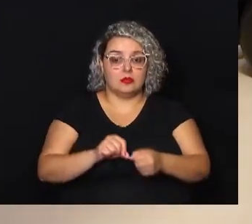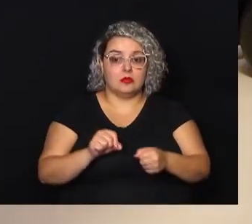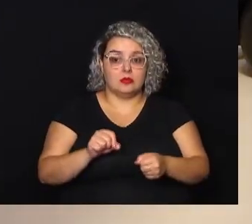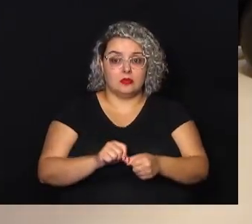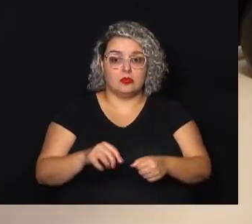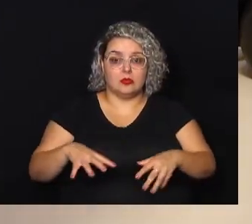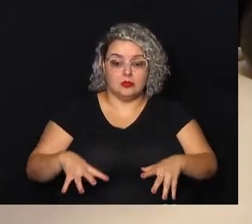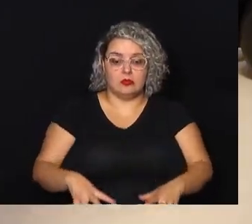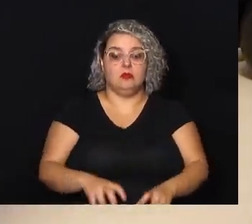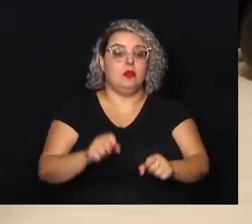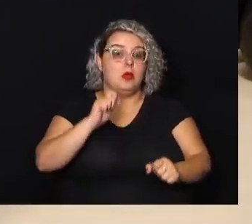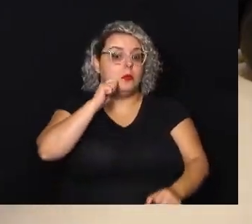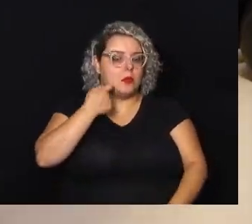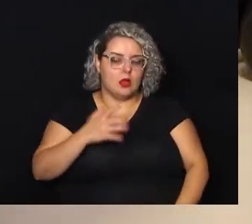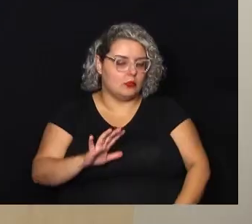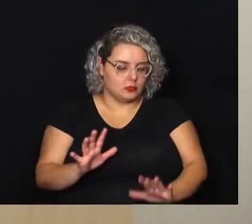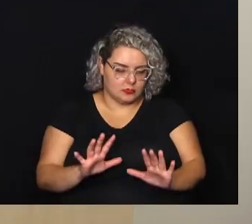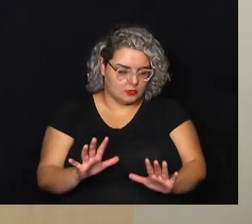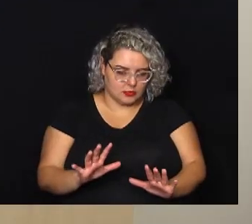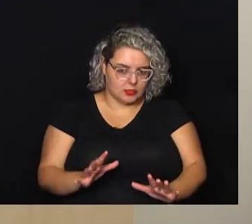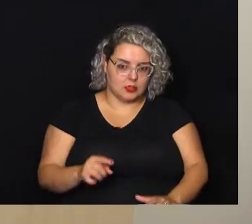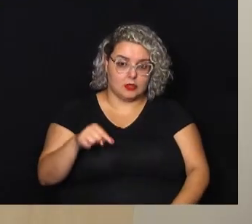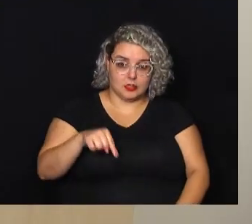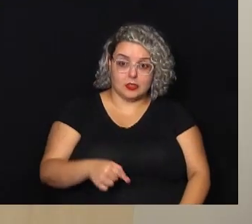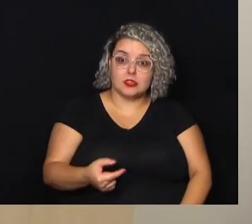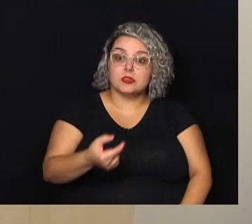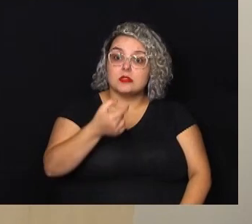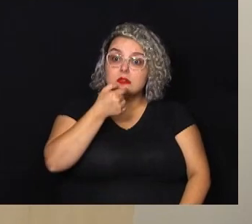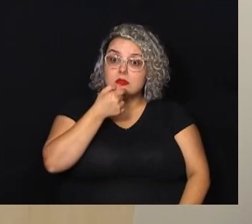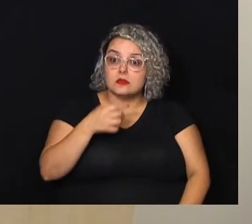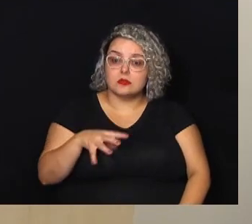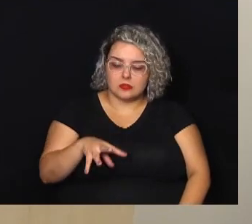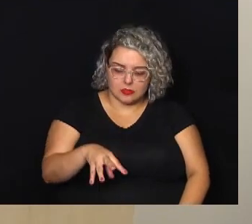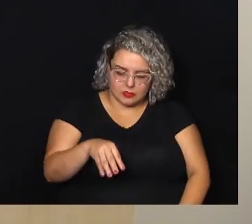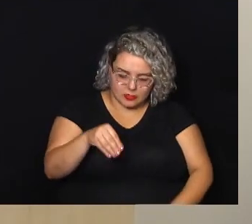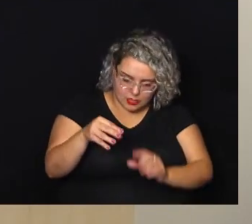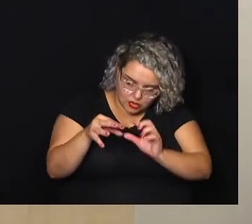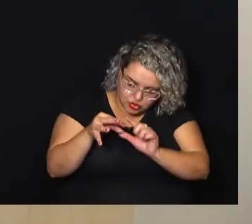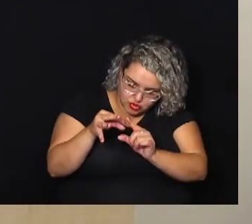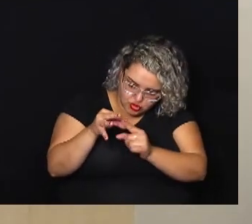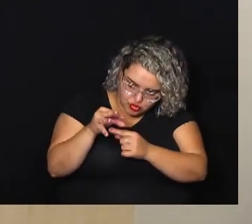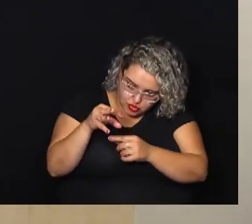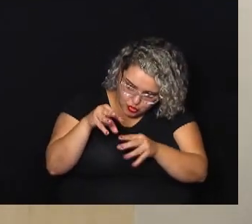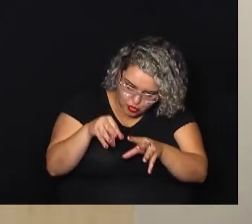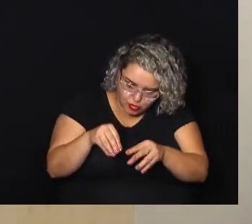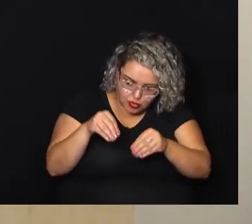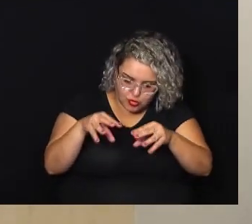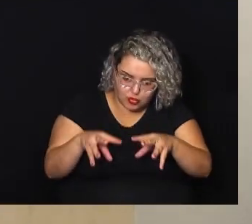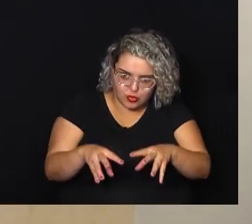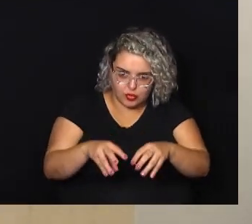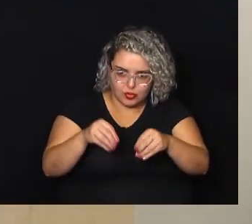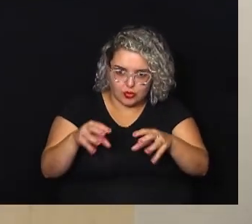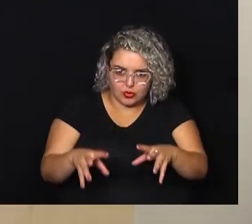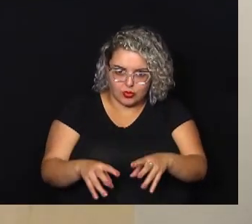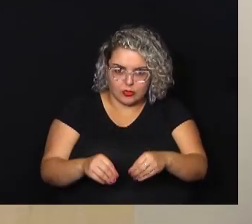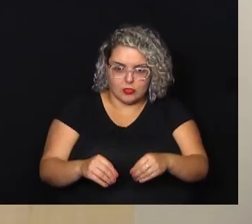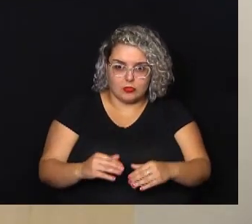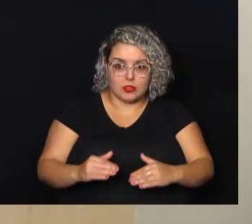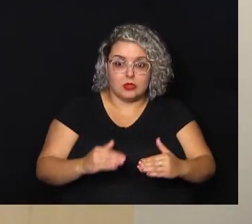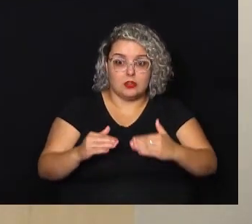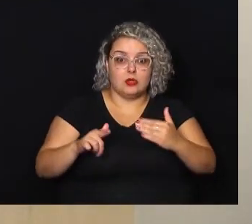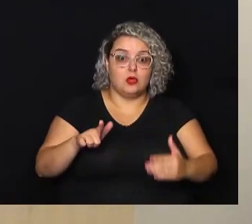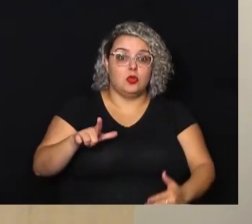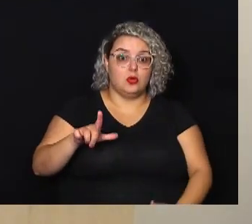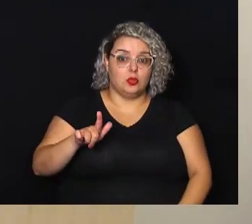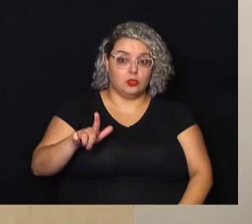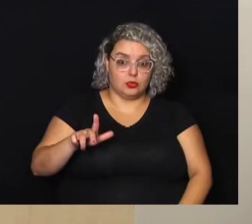gente não vai fazer aquele modelo de massa de pão. Esse biscoito a gente amassa com as pontinhas dos dedos para não desenvolver